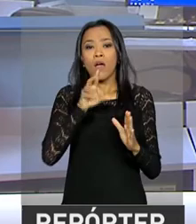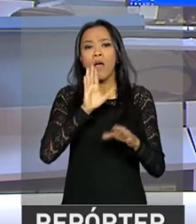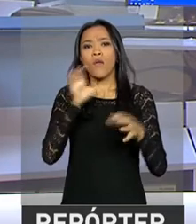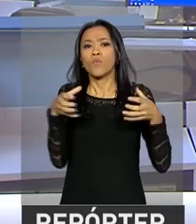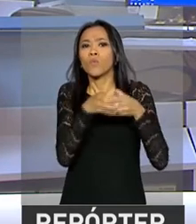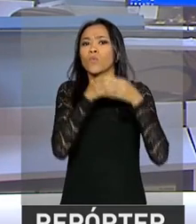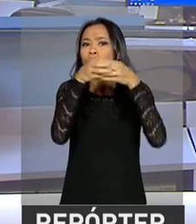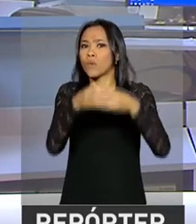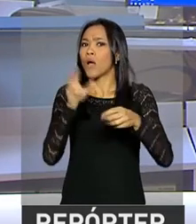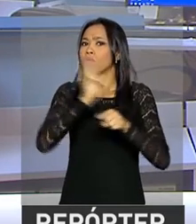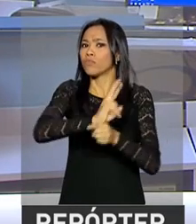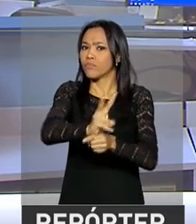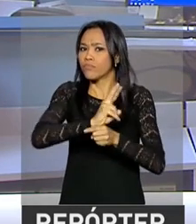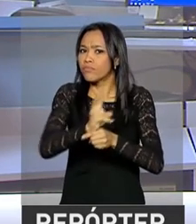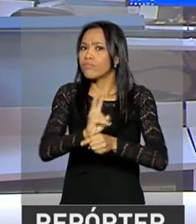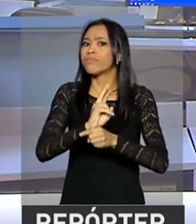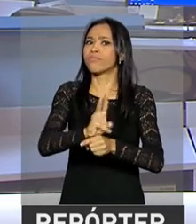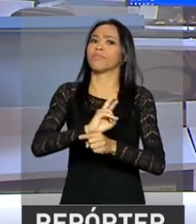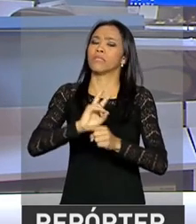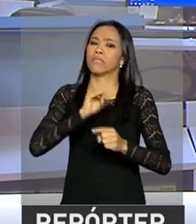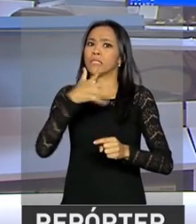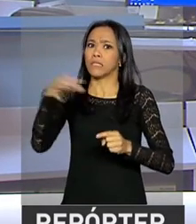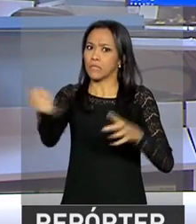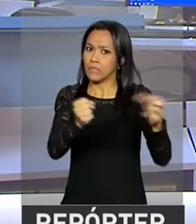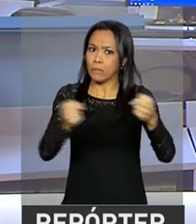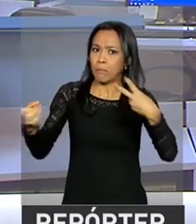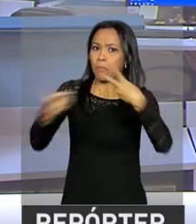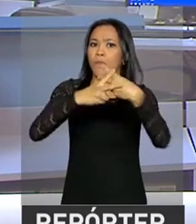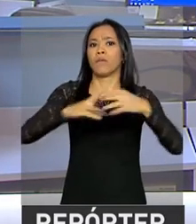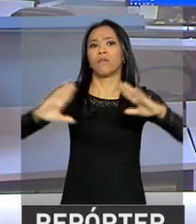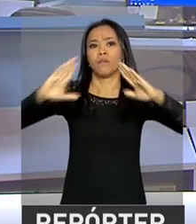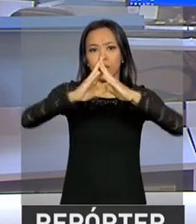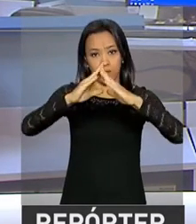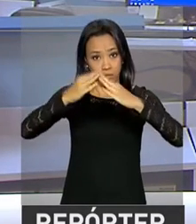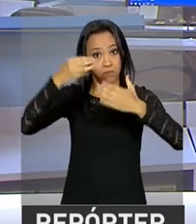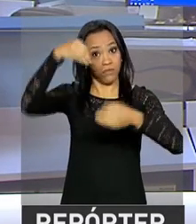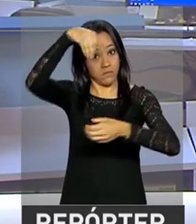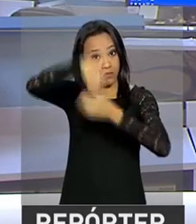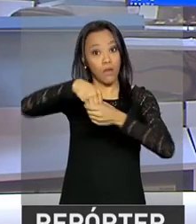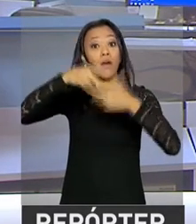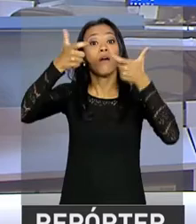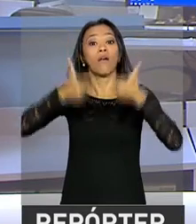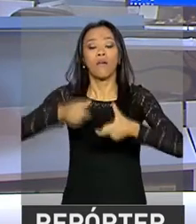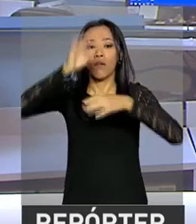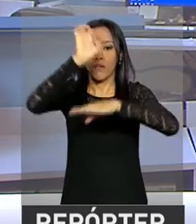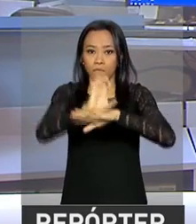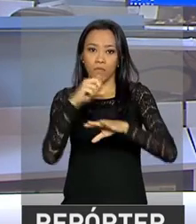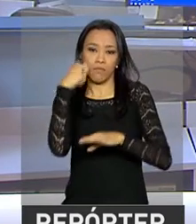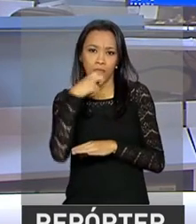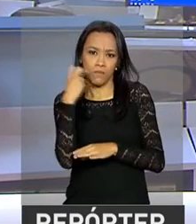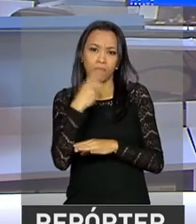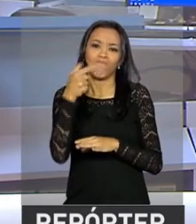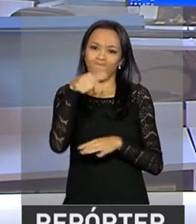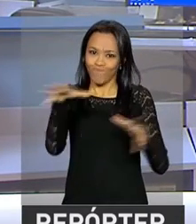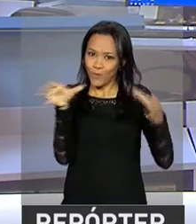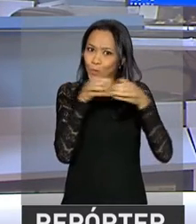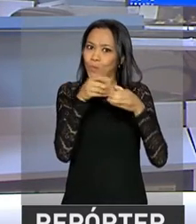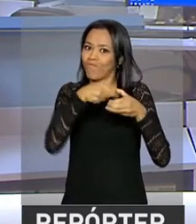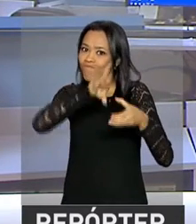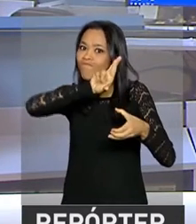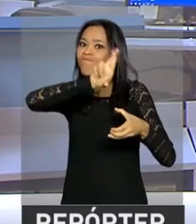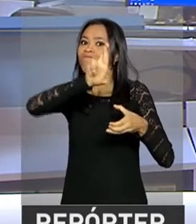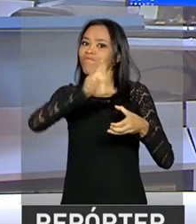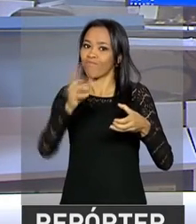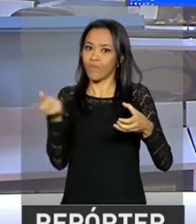guarda vigilância e custódia de presos na penitenciária de alcaçuz a equipe foi responsável por